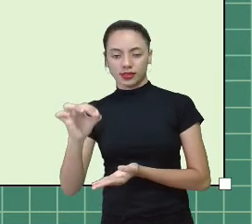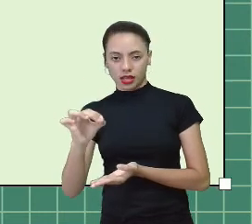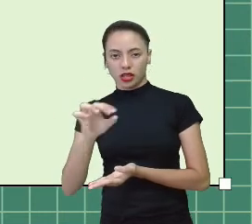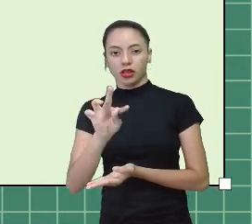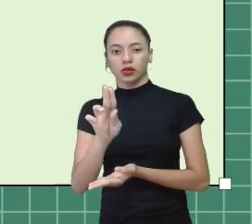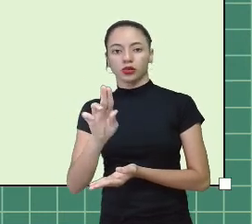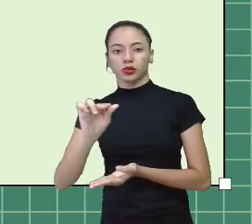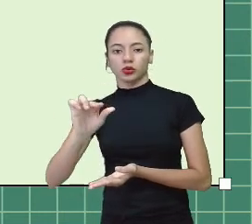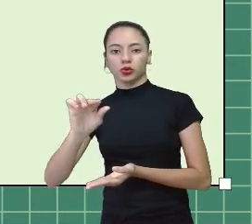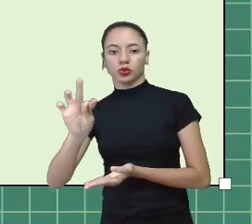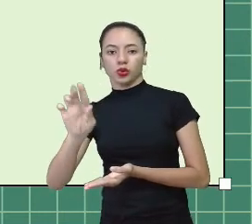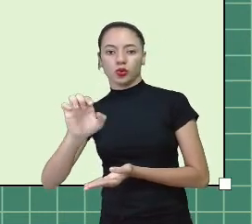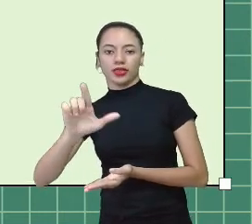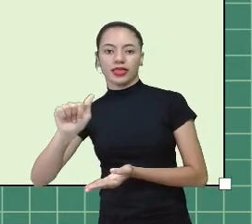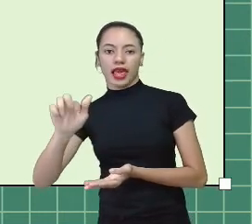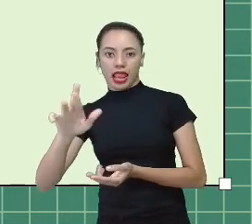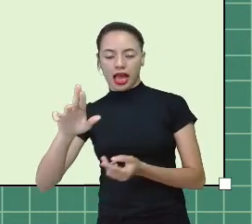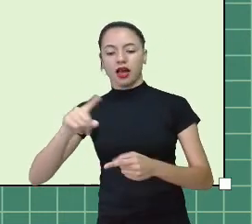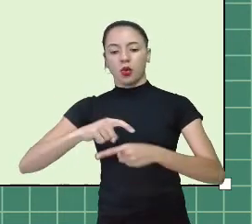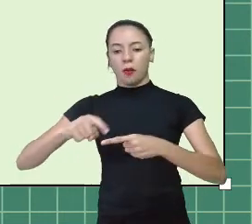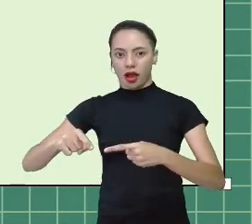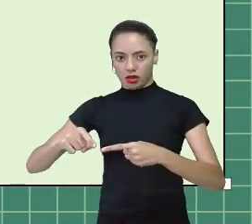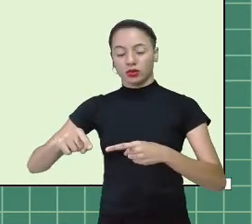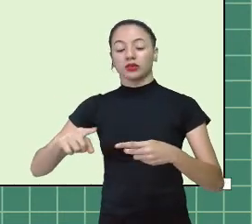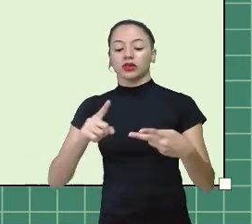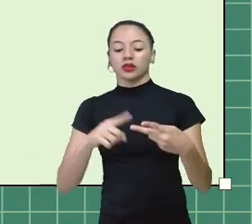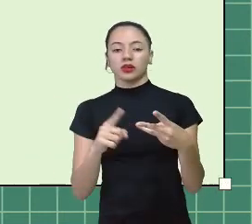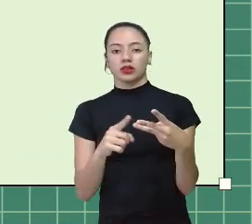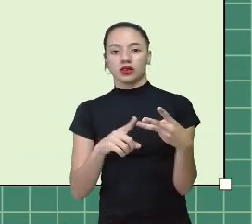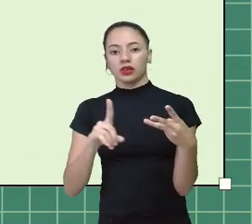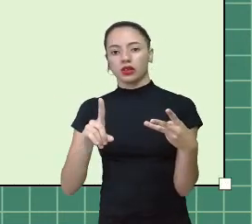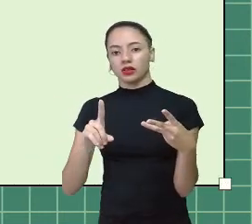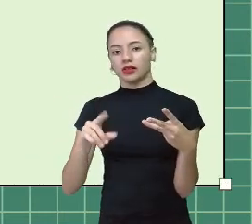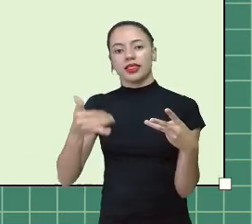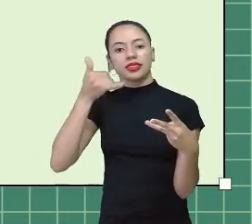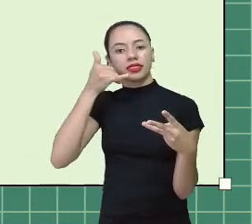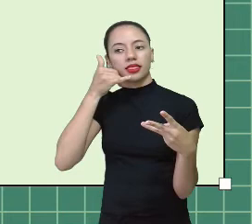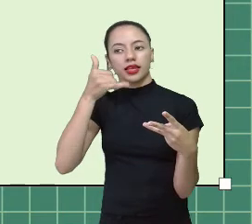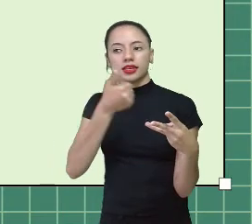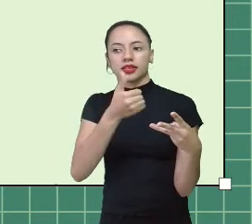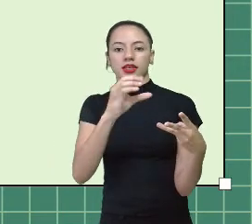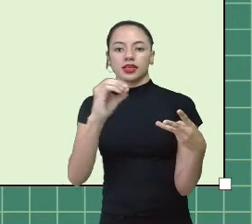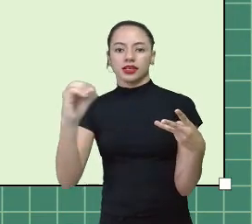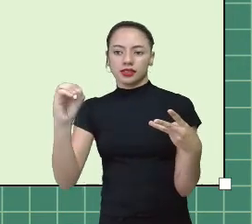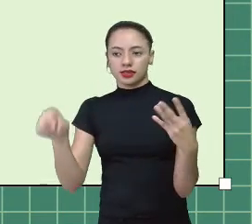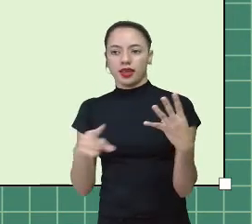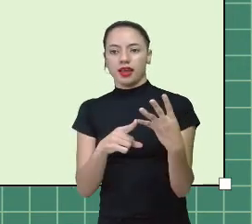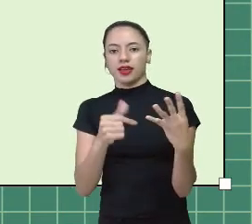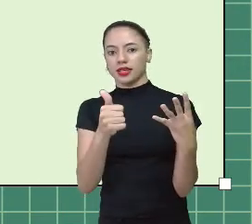nas comunidades. O Disque 100, né? E o 180 também apareceu